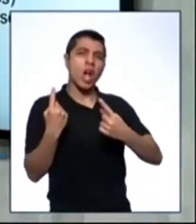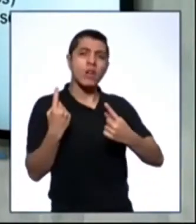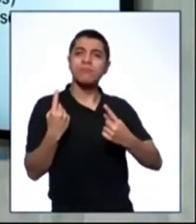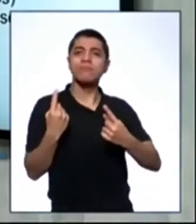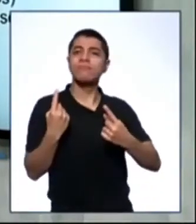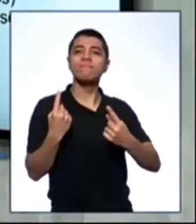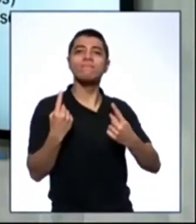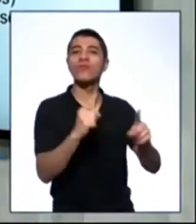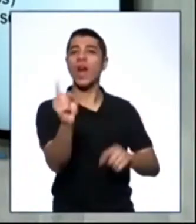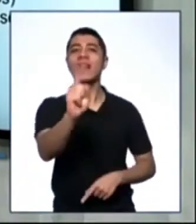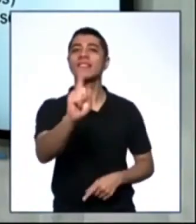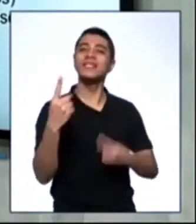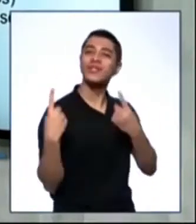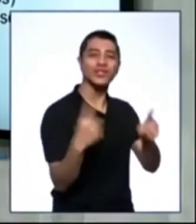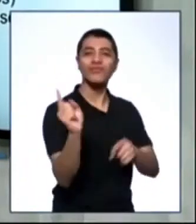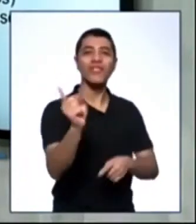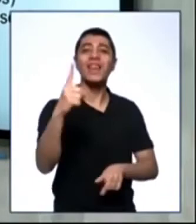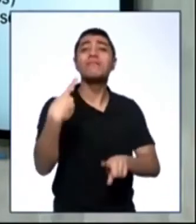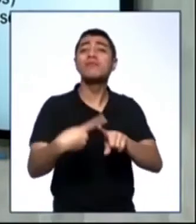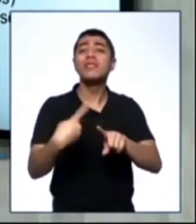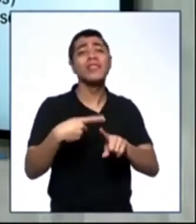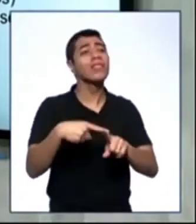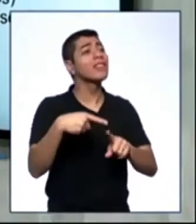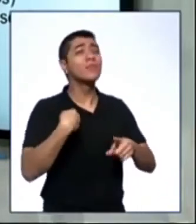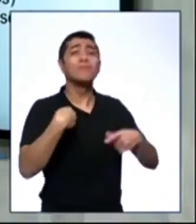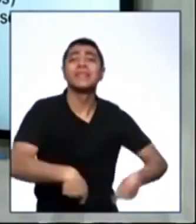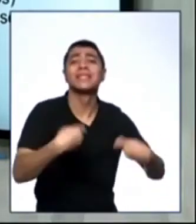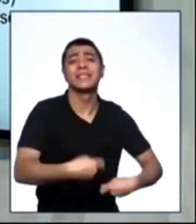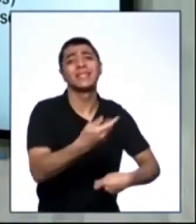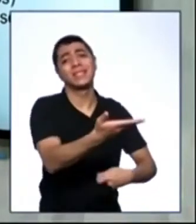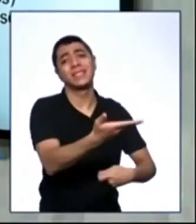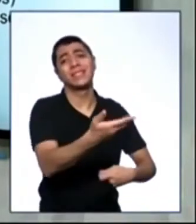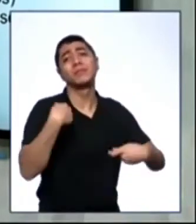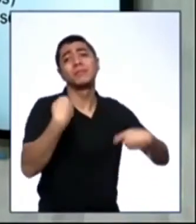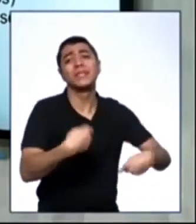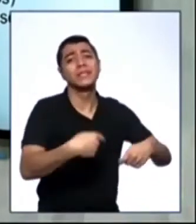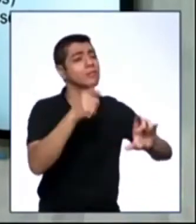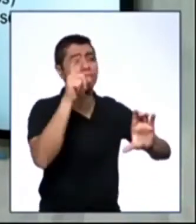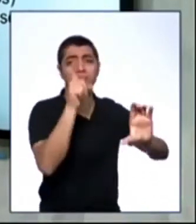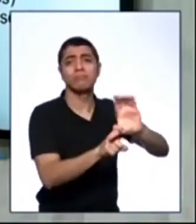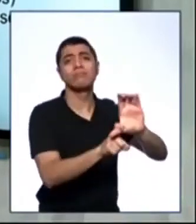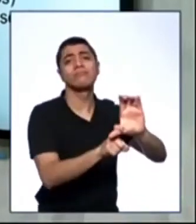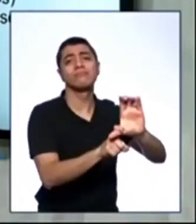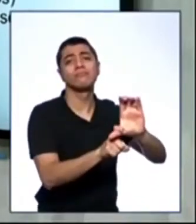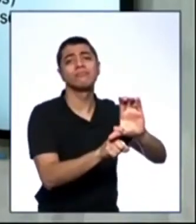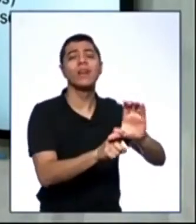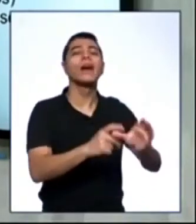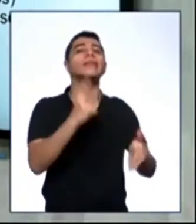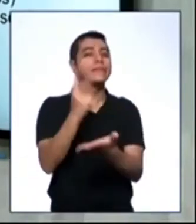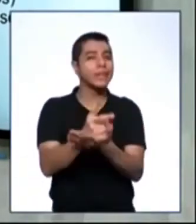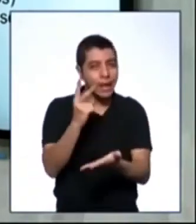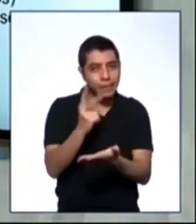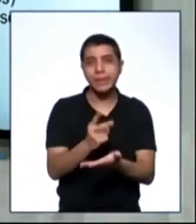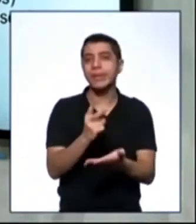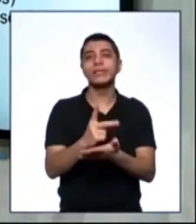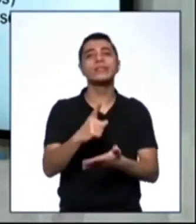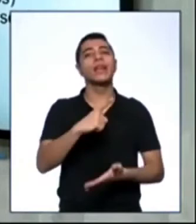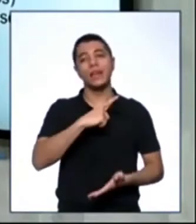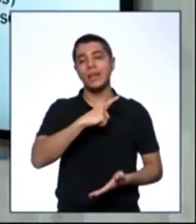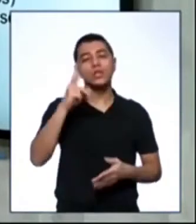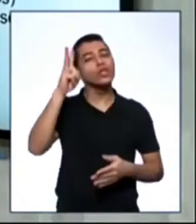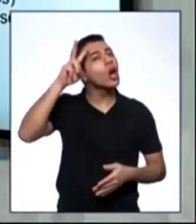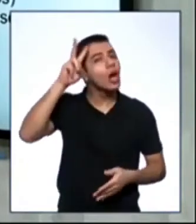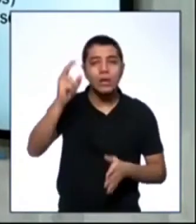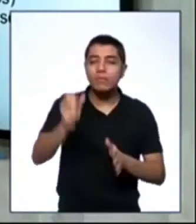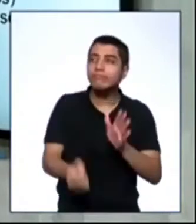uma política de controle de qualquer grande instituição opressora sobre oprimidos. Tá? E você vai encontrar isso ao longo da história